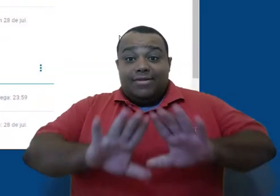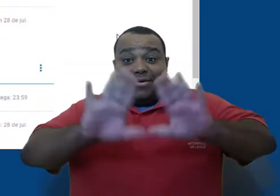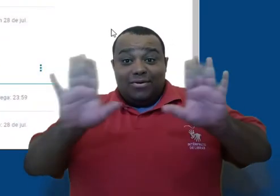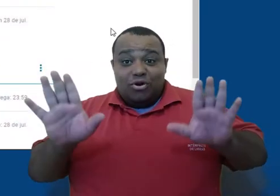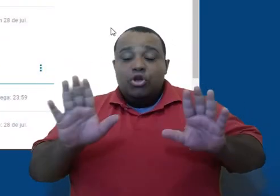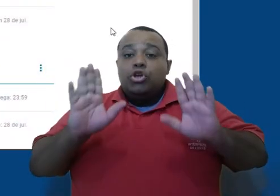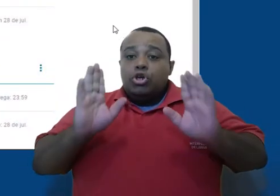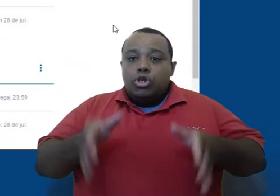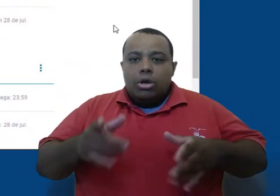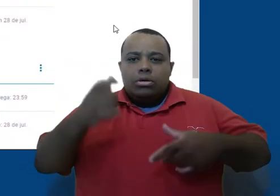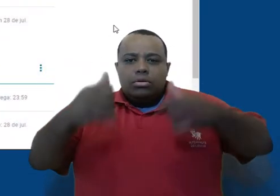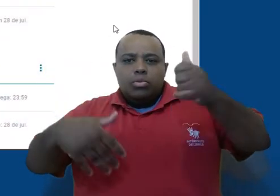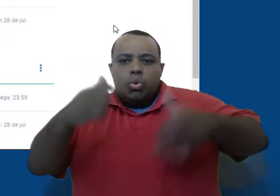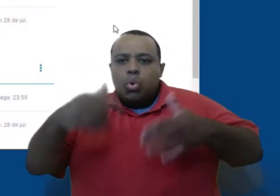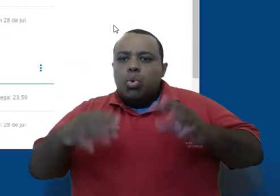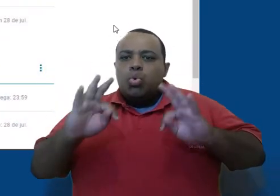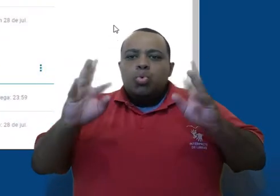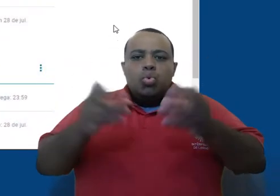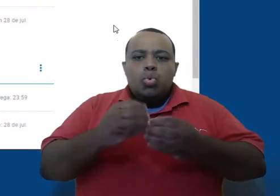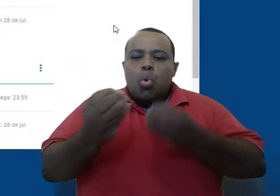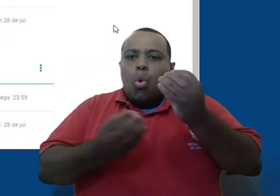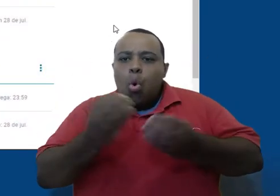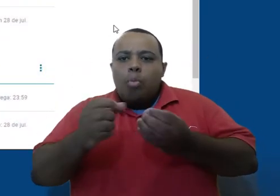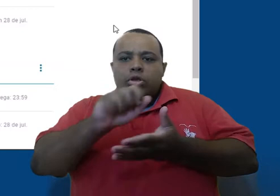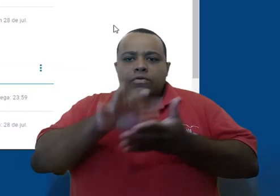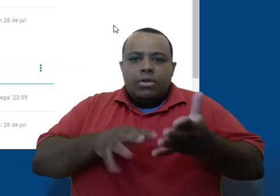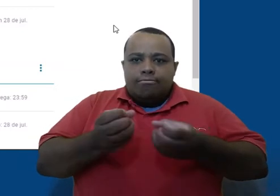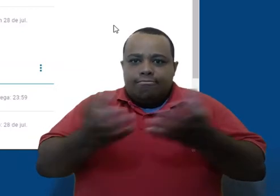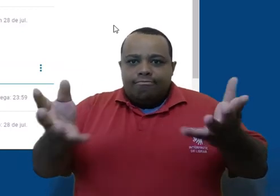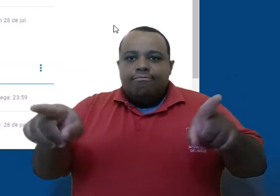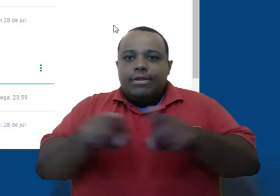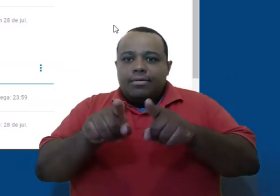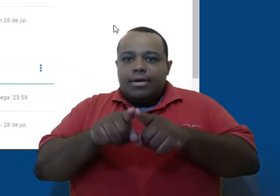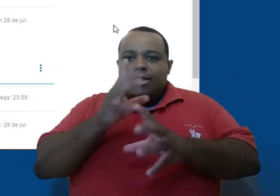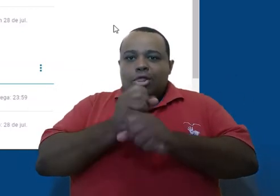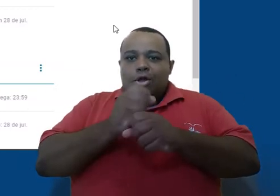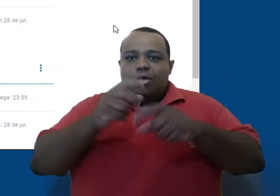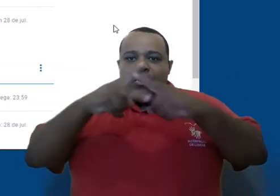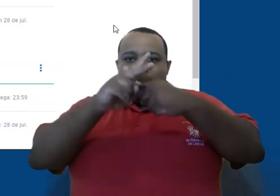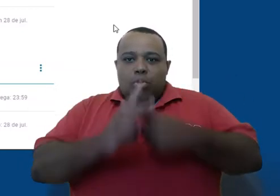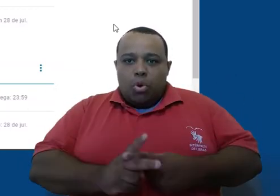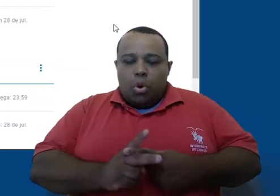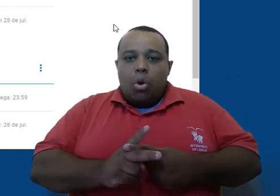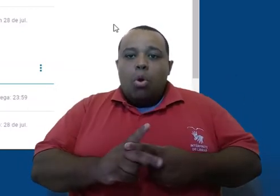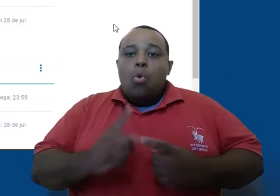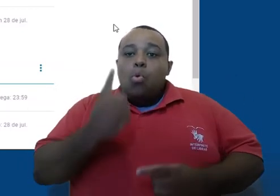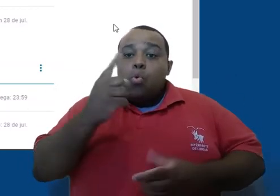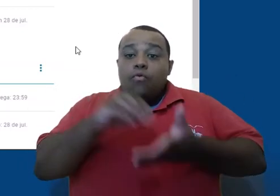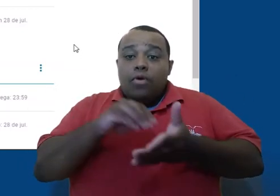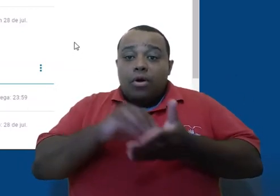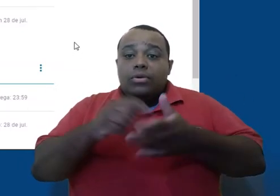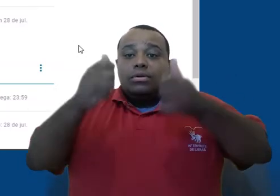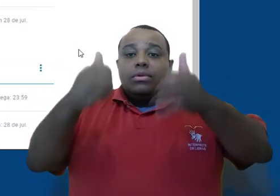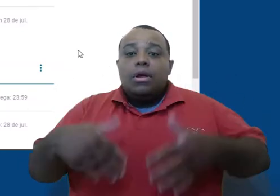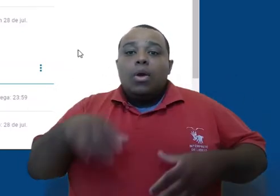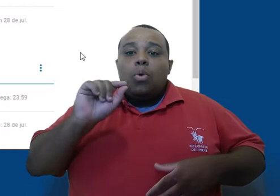o Olá já passamos por todas as questões de correção de atividades e atribuição de notas o último detalhe que devemos esclarecer É sobre